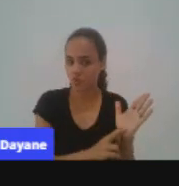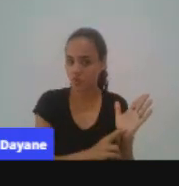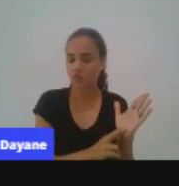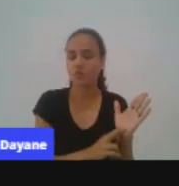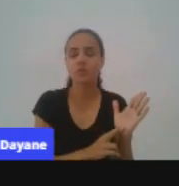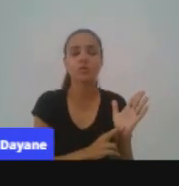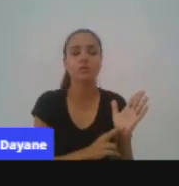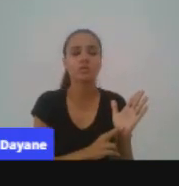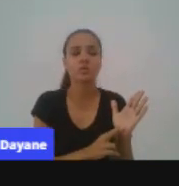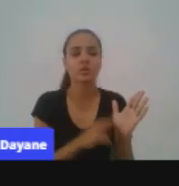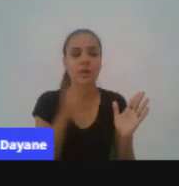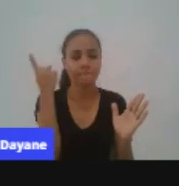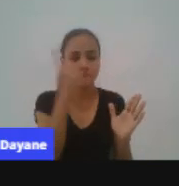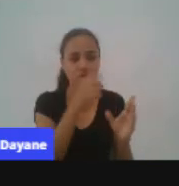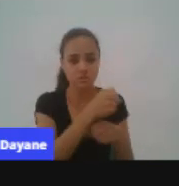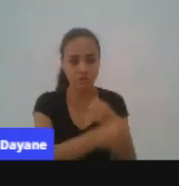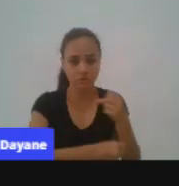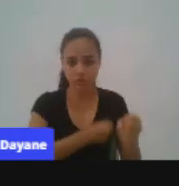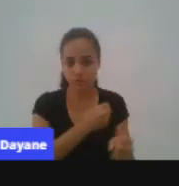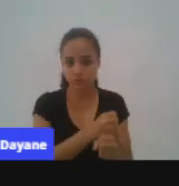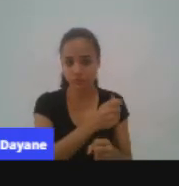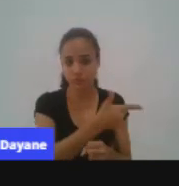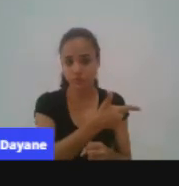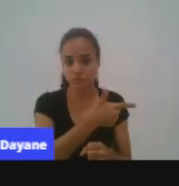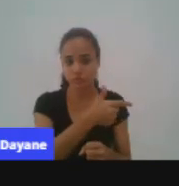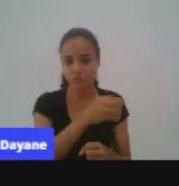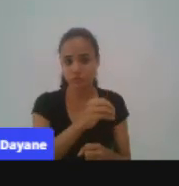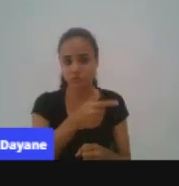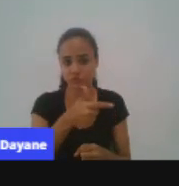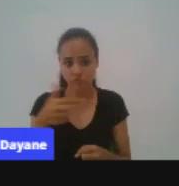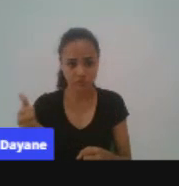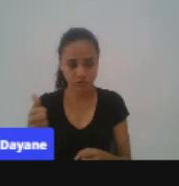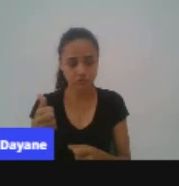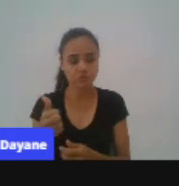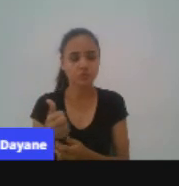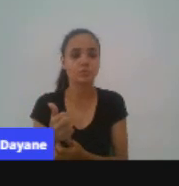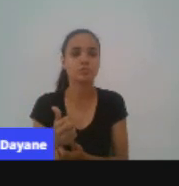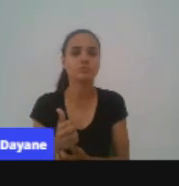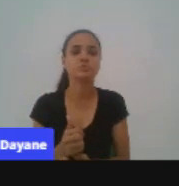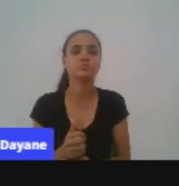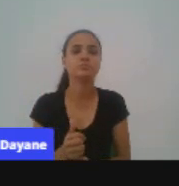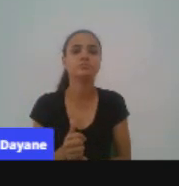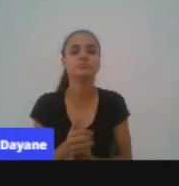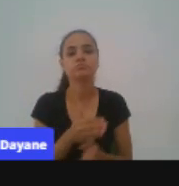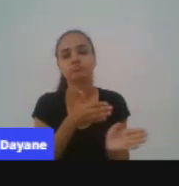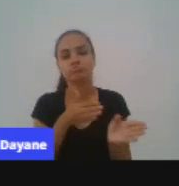Já já eu falo um pouquinho mais a respeito disso. Pode passar o slide, por gentileza.